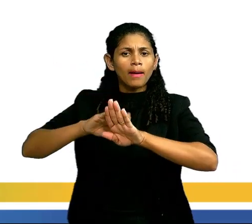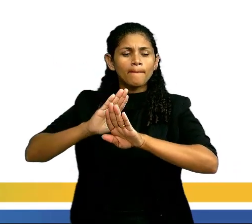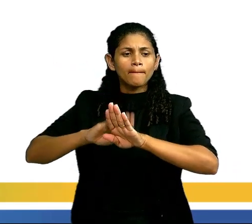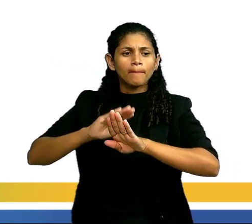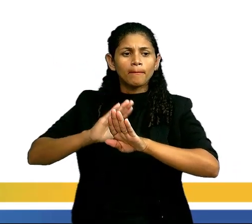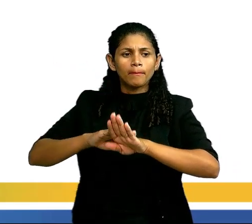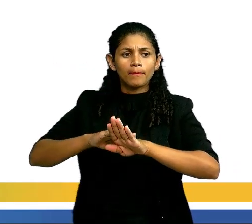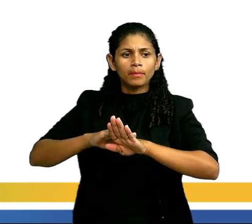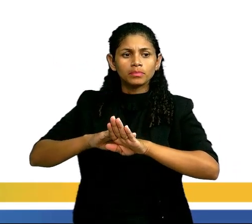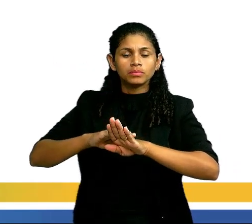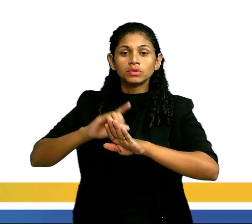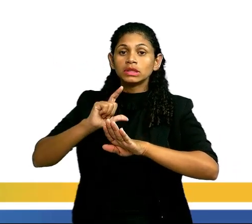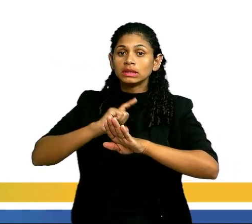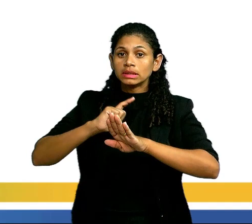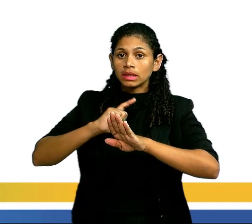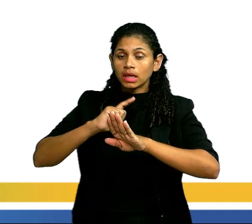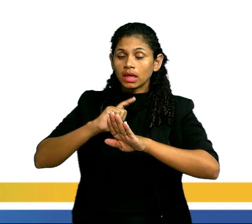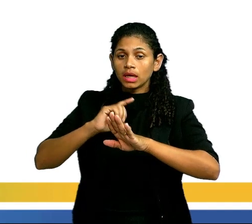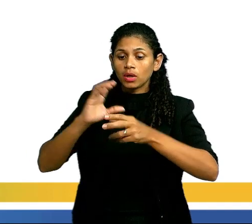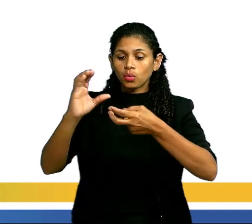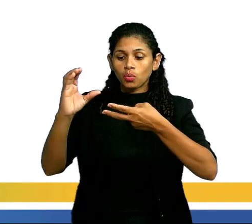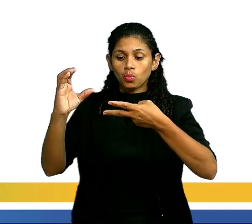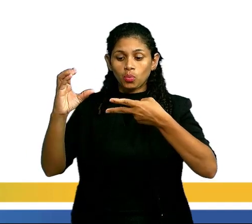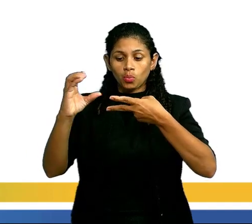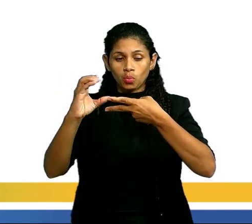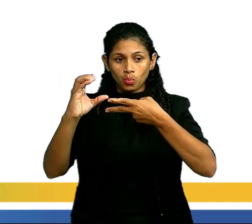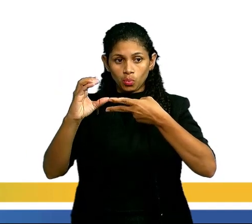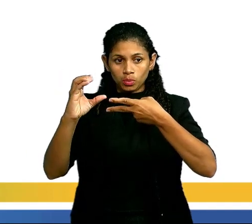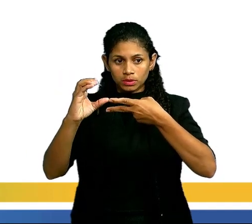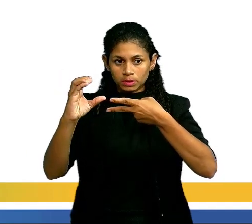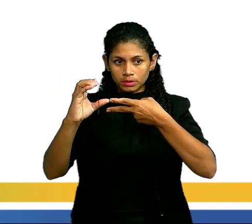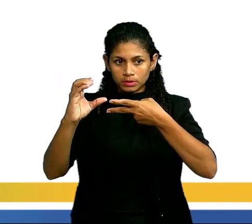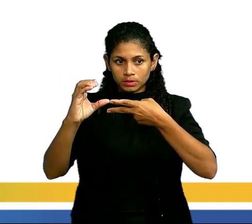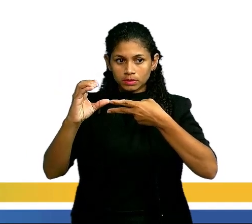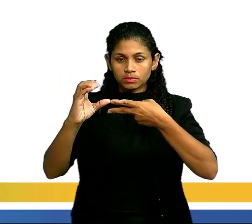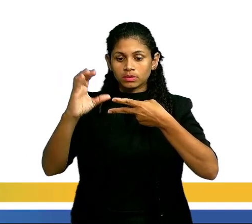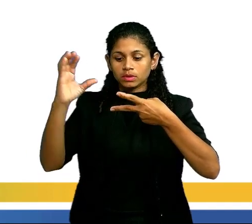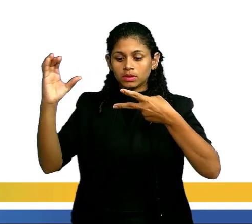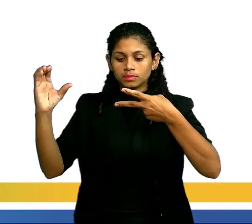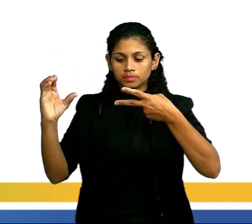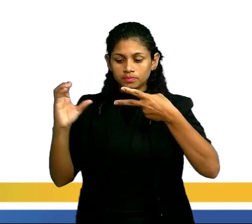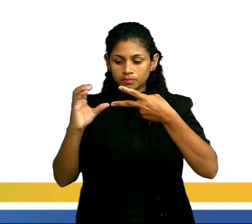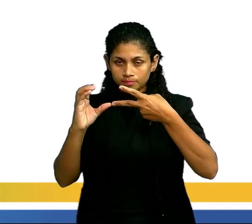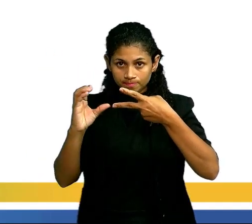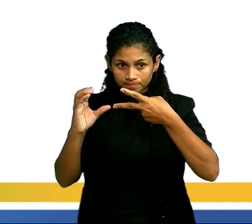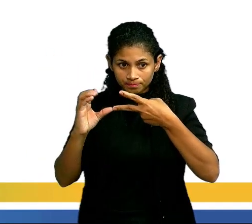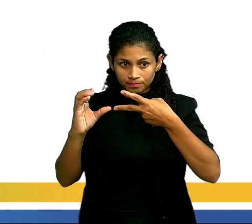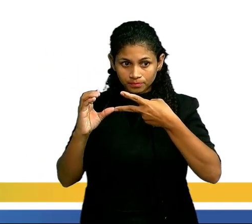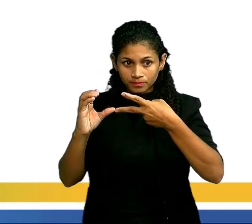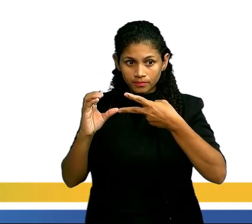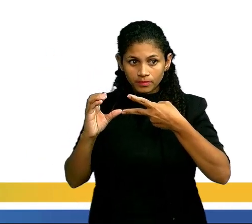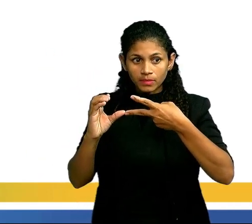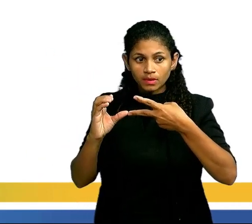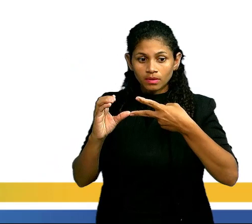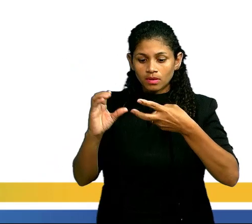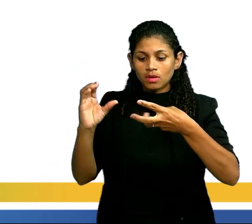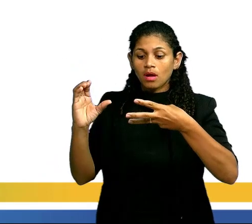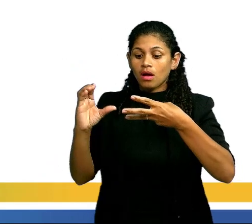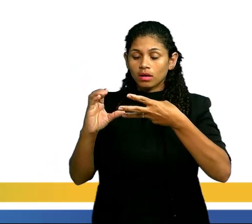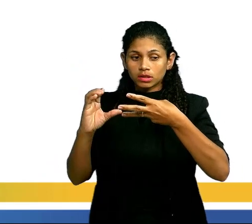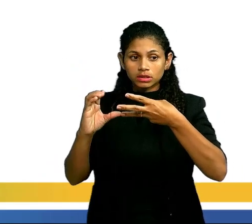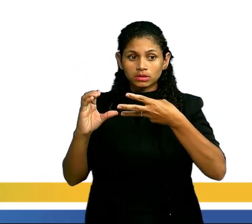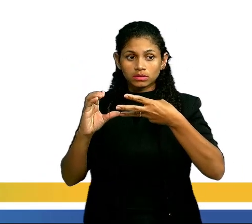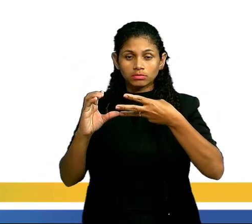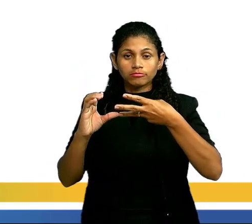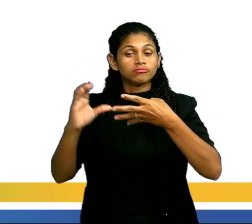eu tenho um carbono situado na mão e ele vai se ligar ao primeiro carbono da ligação tripla, ao segundo carbono, ao